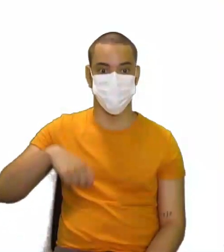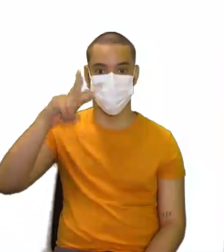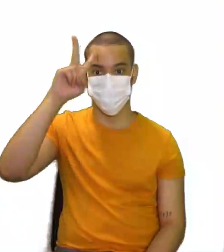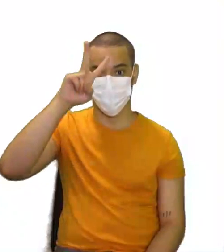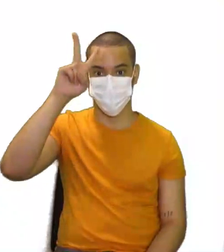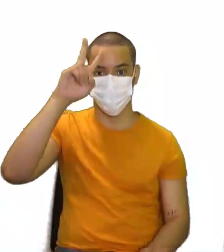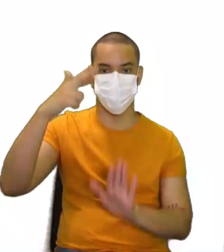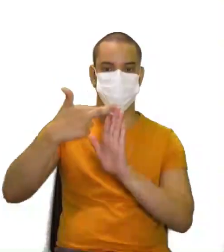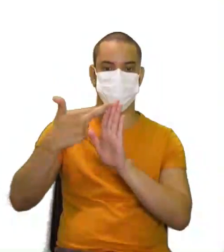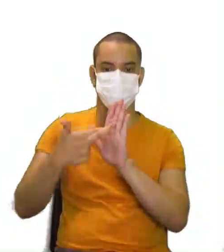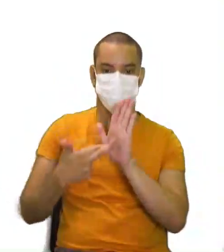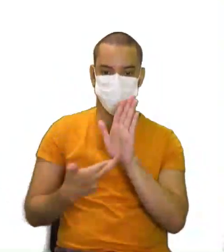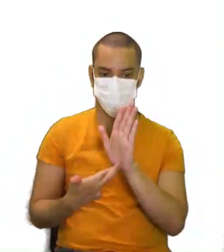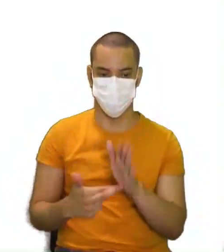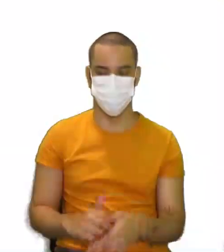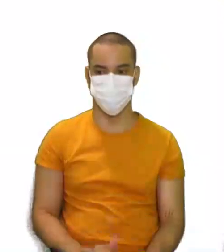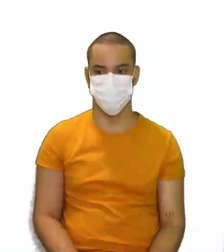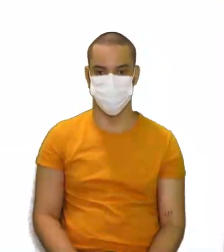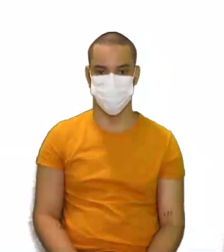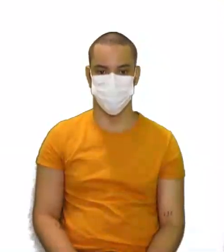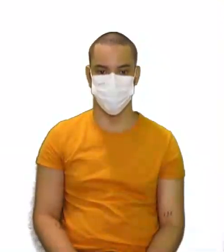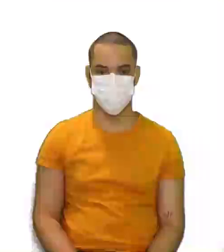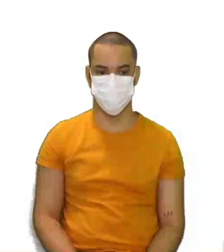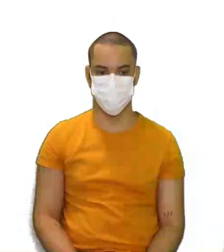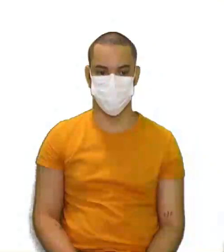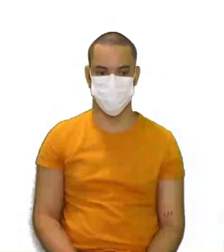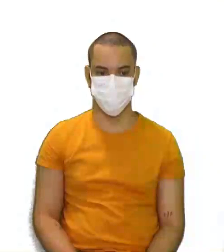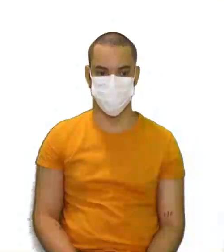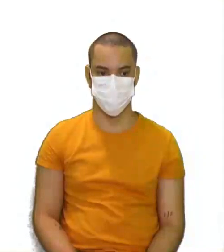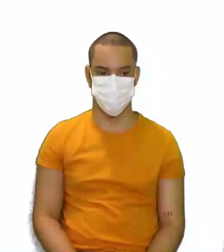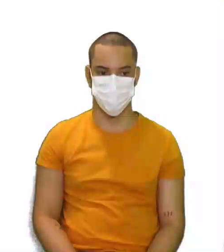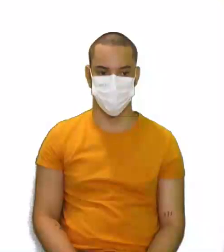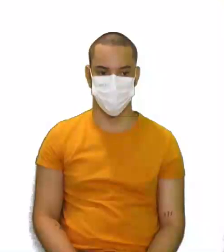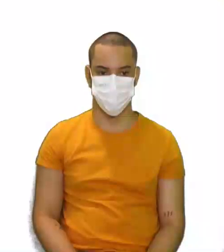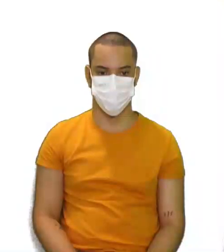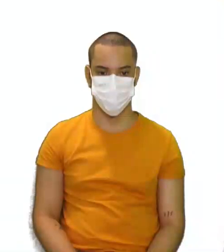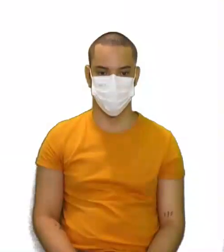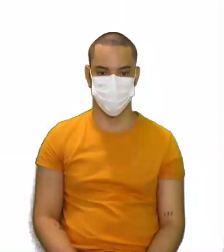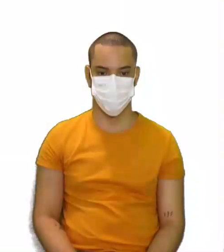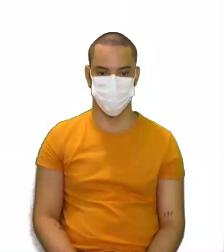regra que nós vamos... Opa, tá aqui a borrachinha.